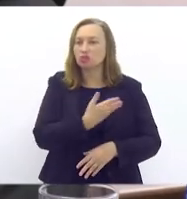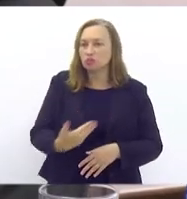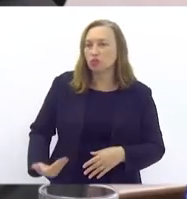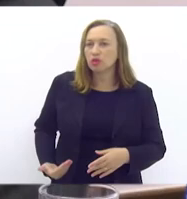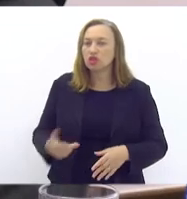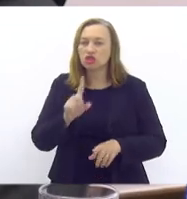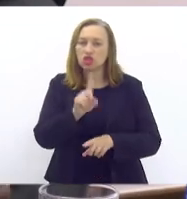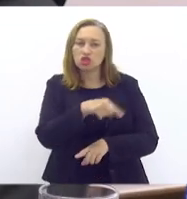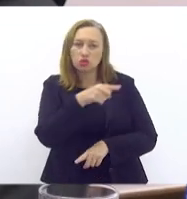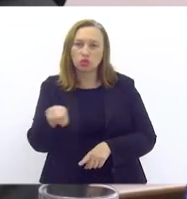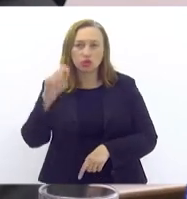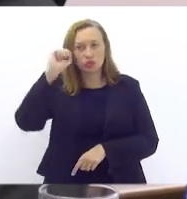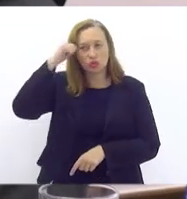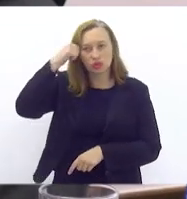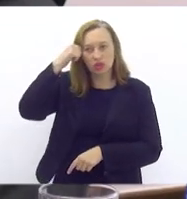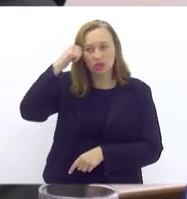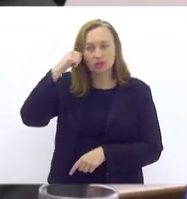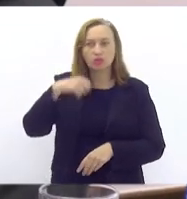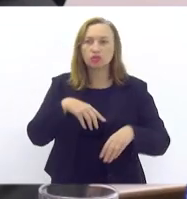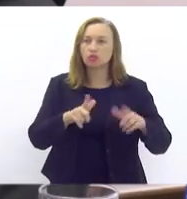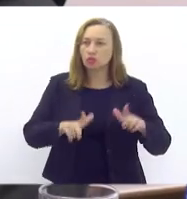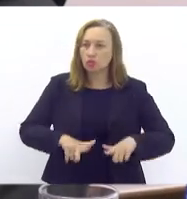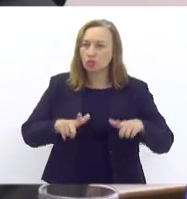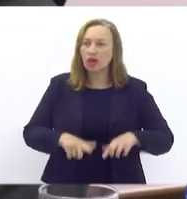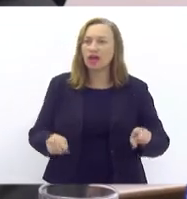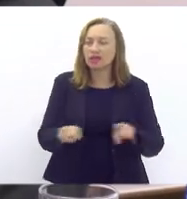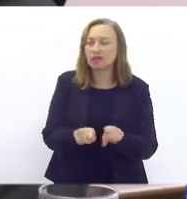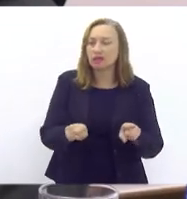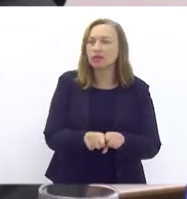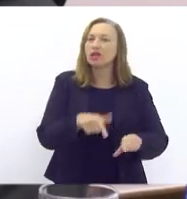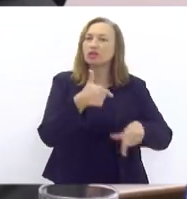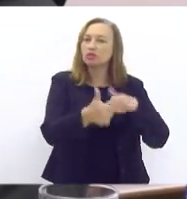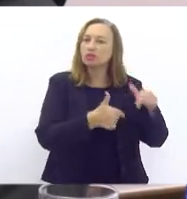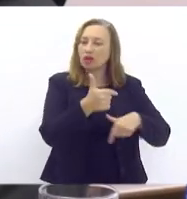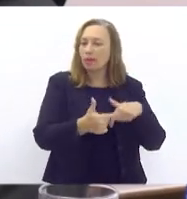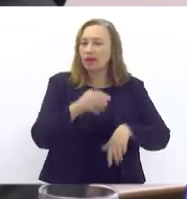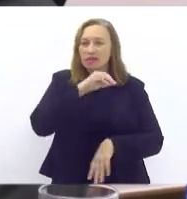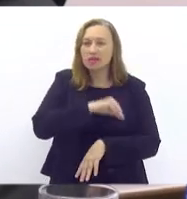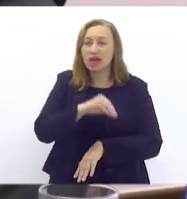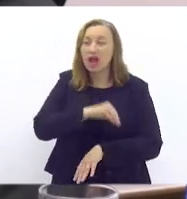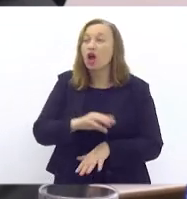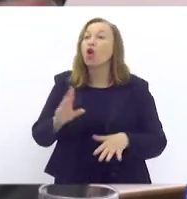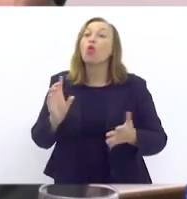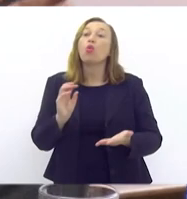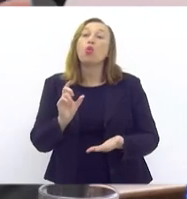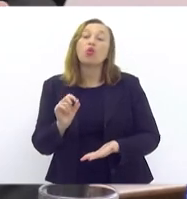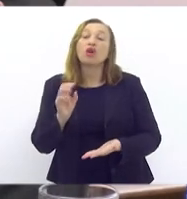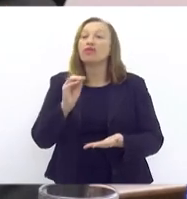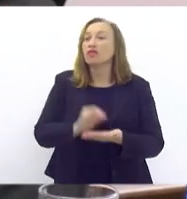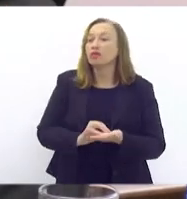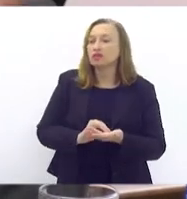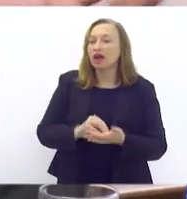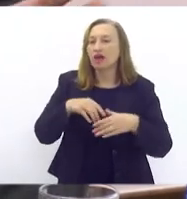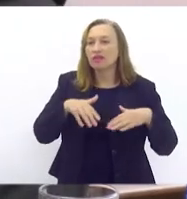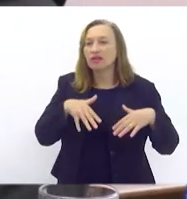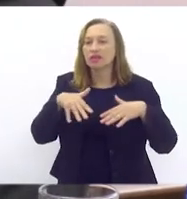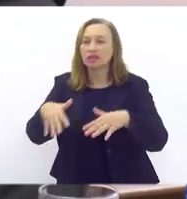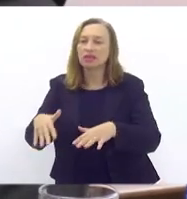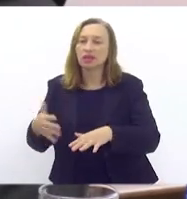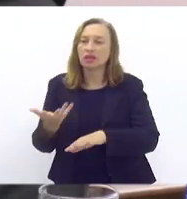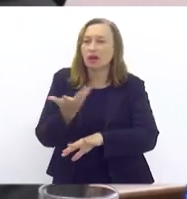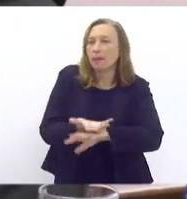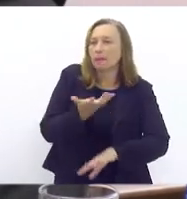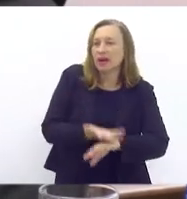negros não só da terra como do trabalho assalariado então o que que restava para eles ocupar as Praças jogar